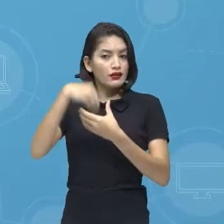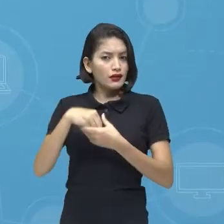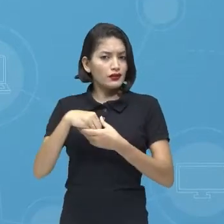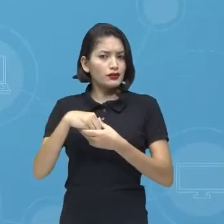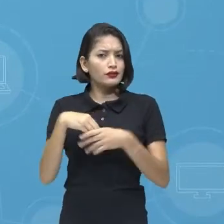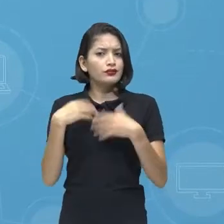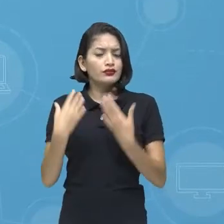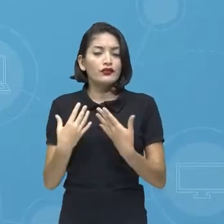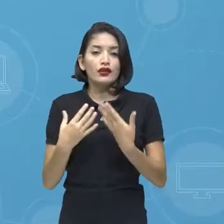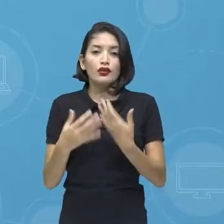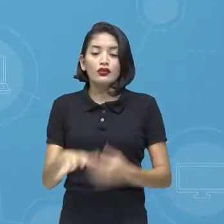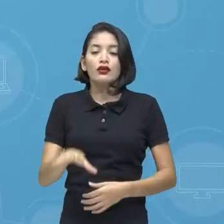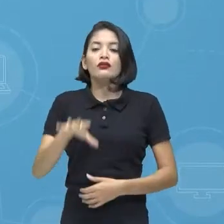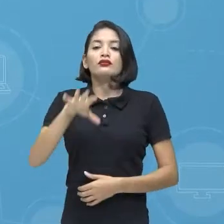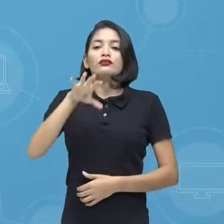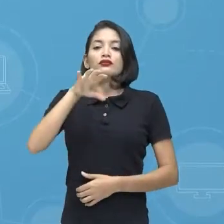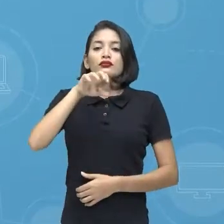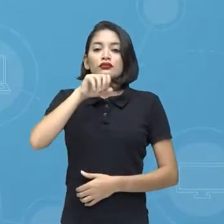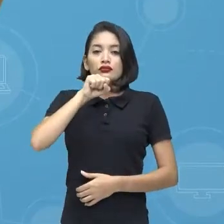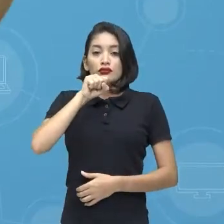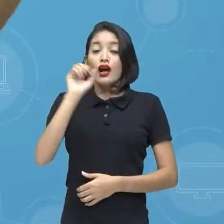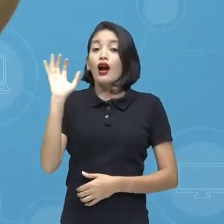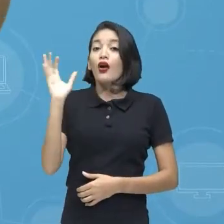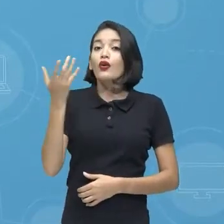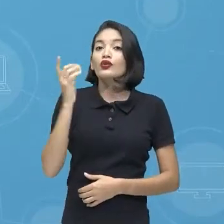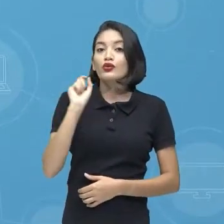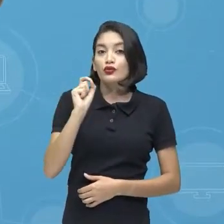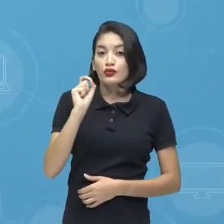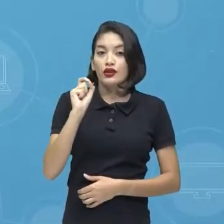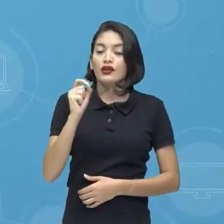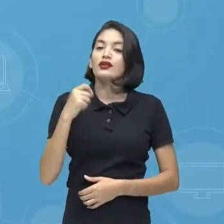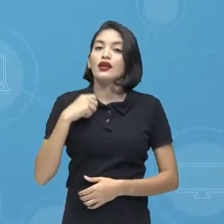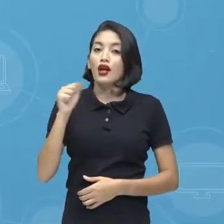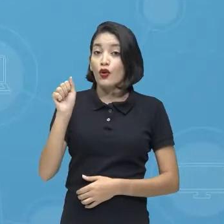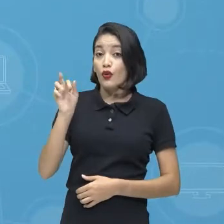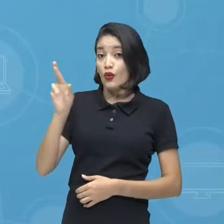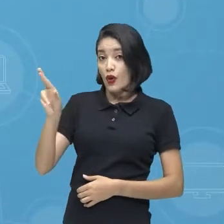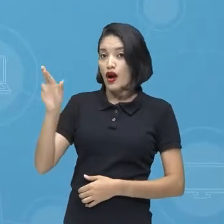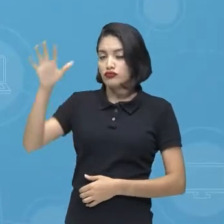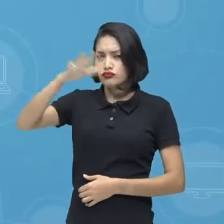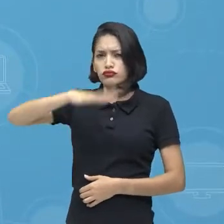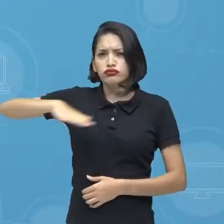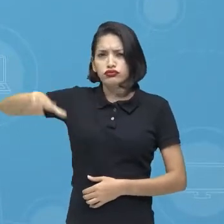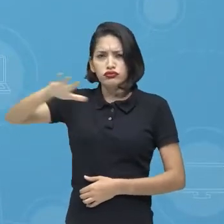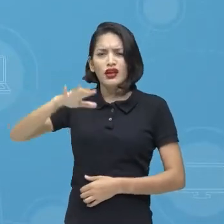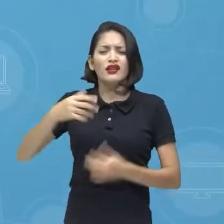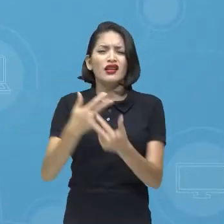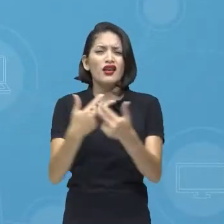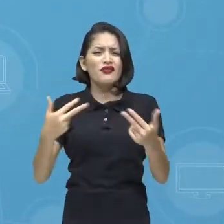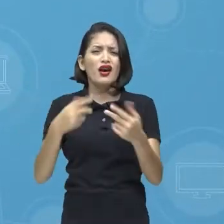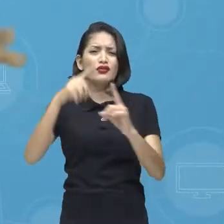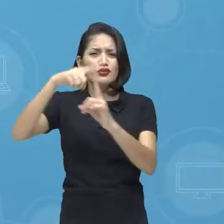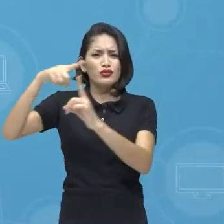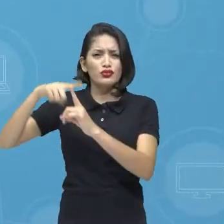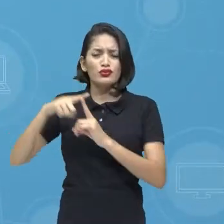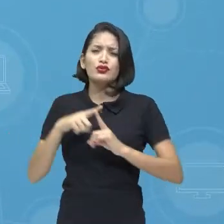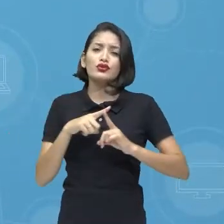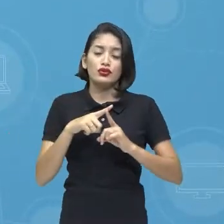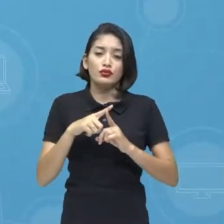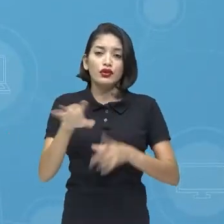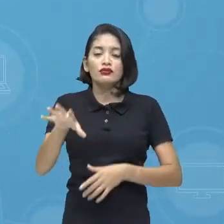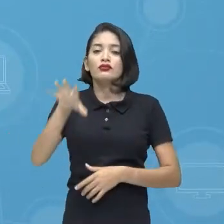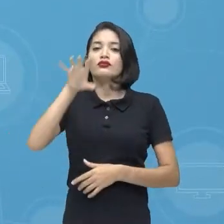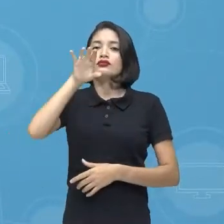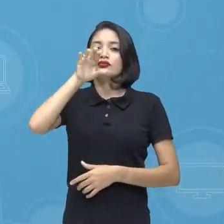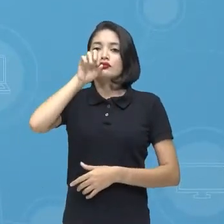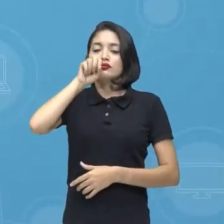nós inspiramos, o que acontece? A gente tem aqui o ar atmosférico. Existem vários tipos de gases, então a gente inspira,